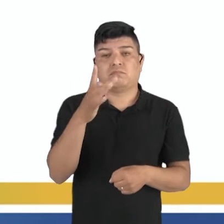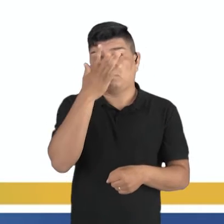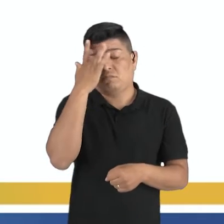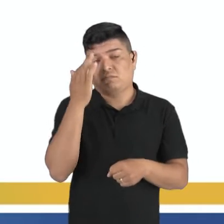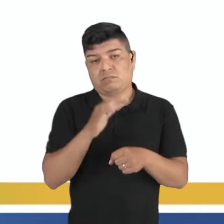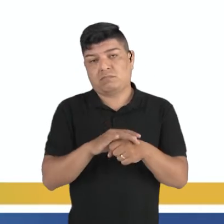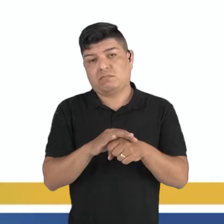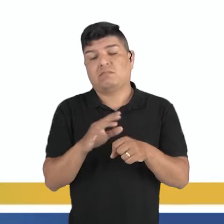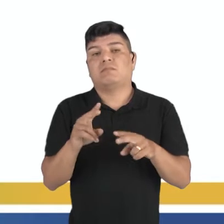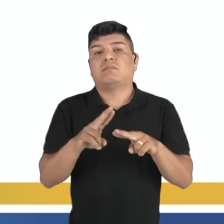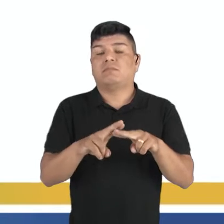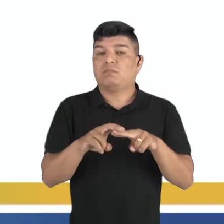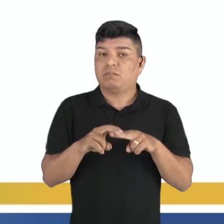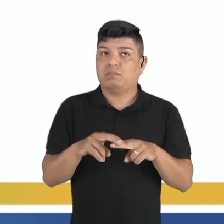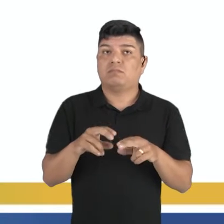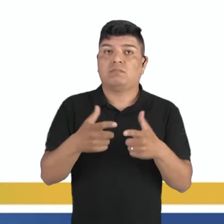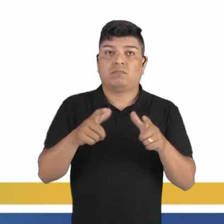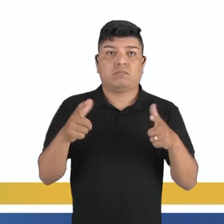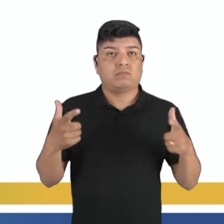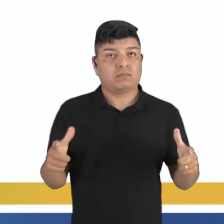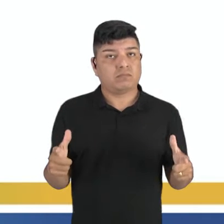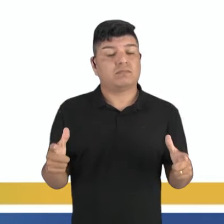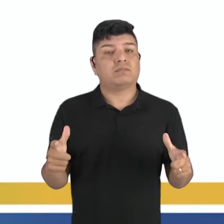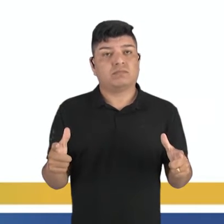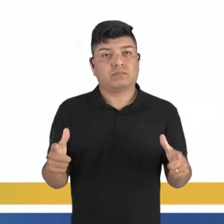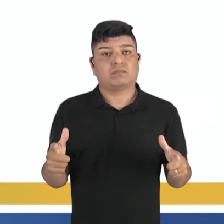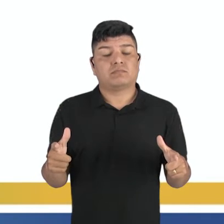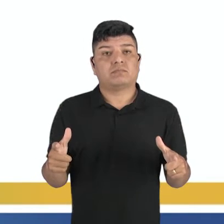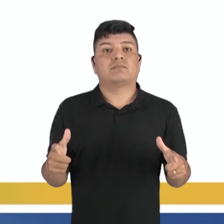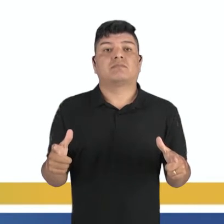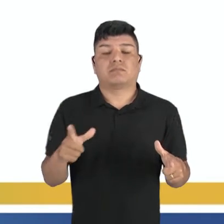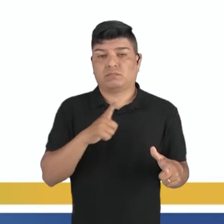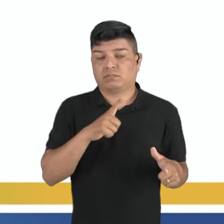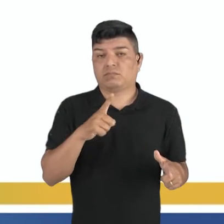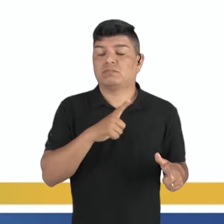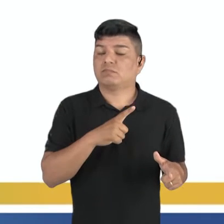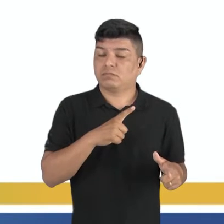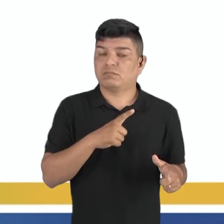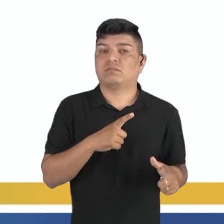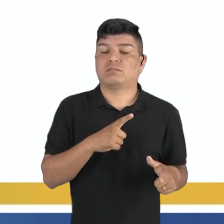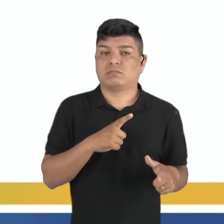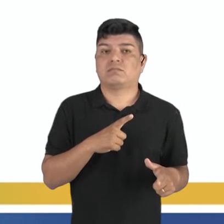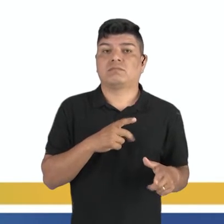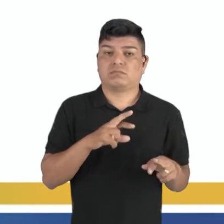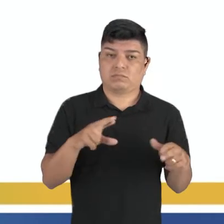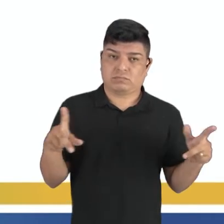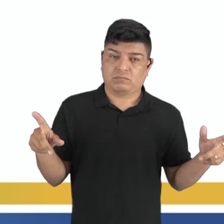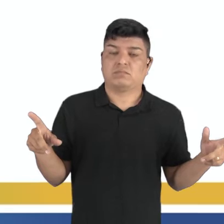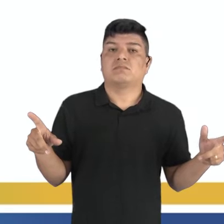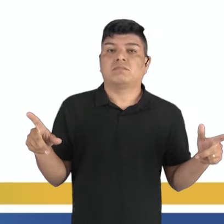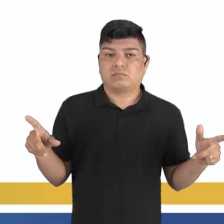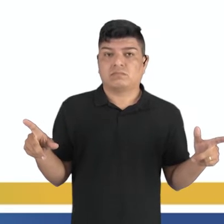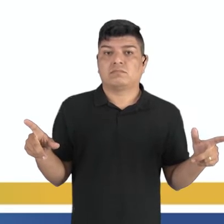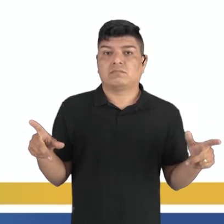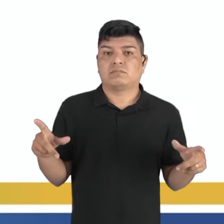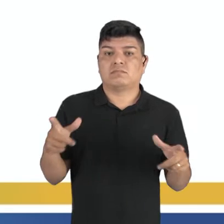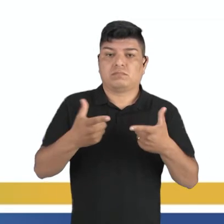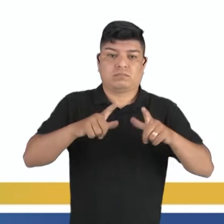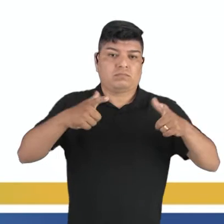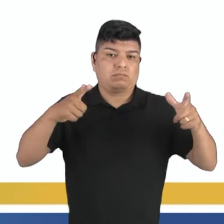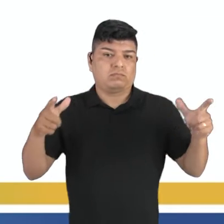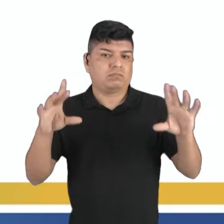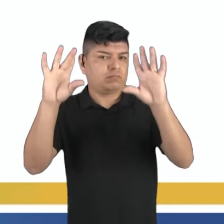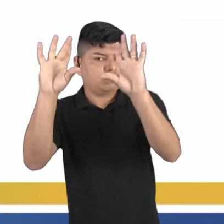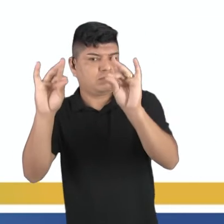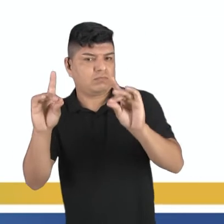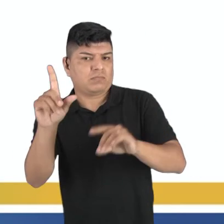positivo. Então, quando essa amplitude, né, é muito grande, né? Quando nós temos uma diferença muito grande entre o maior